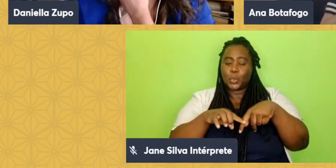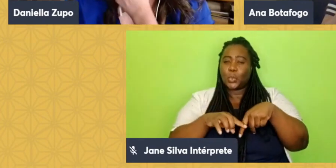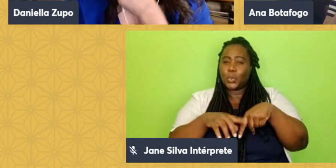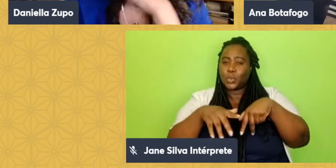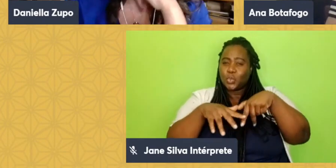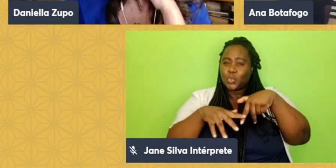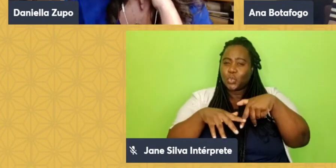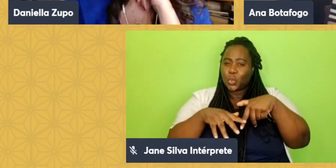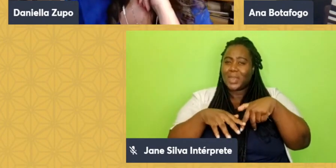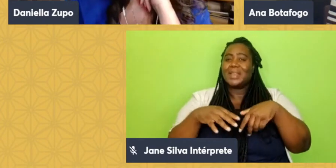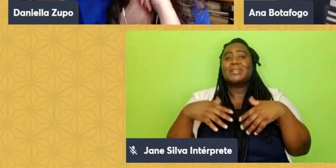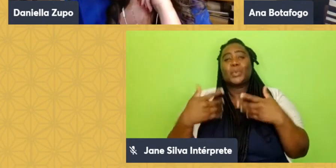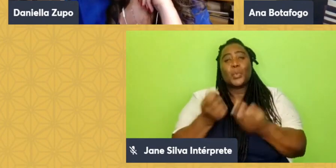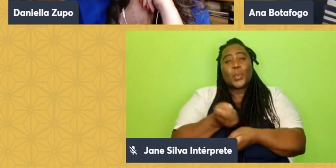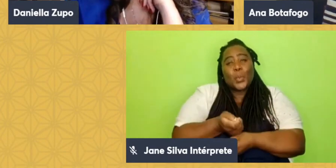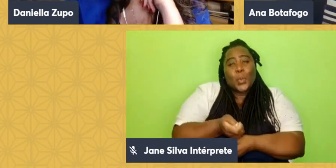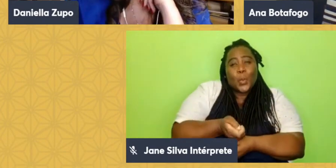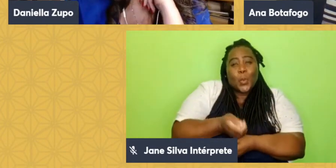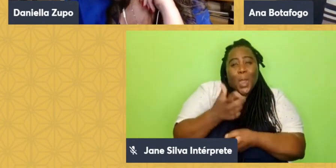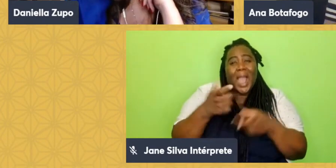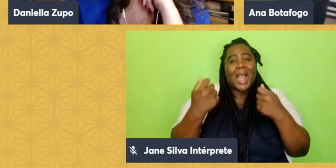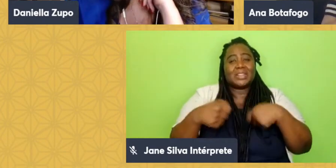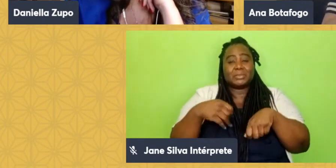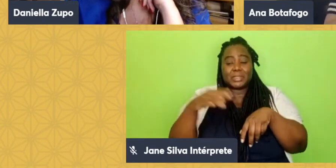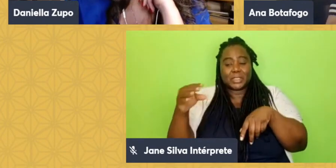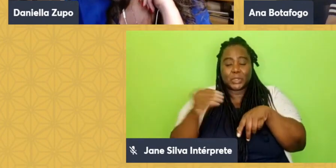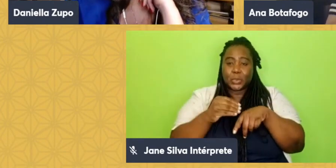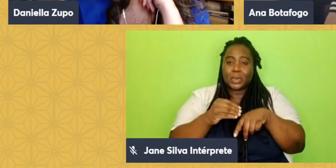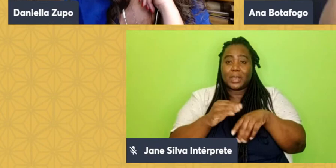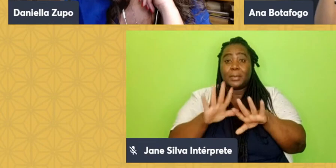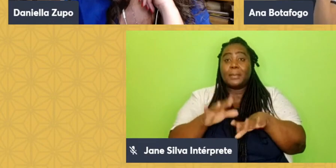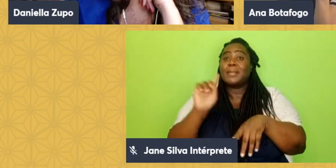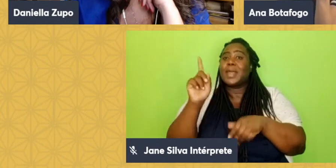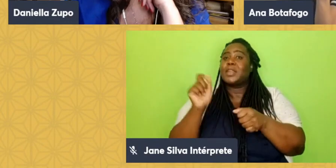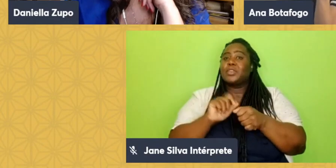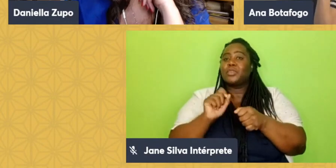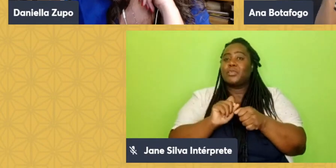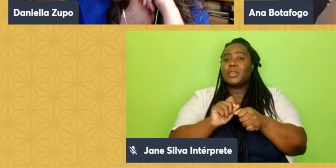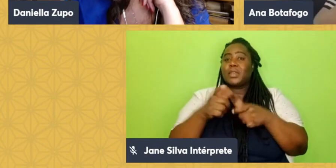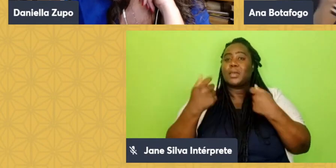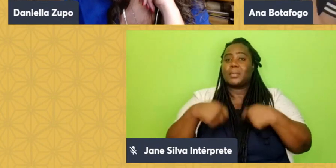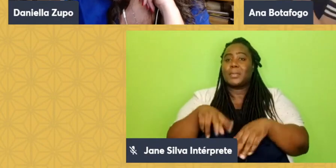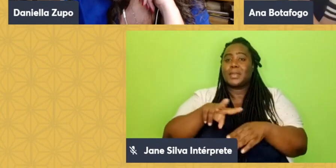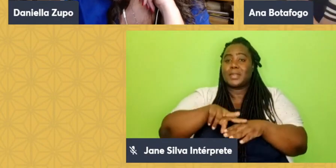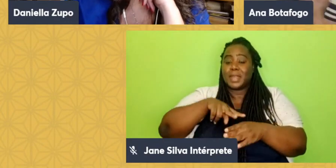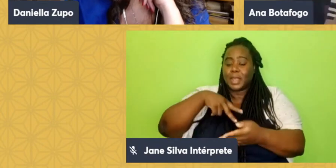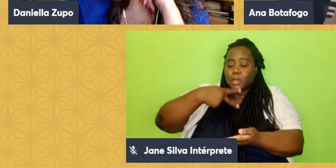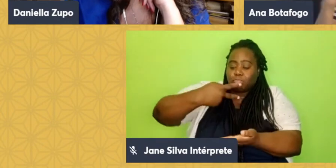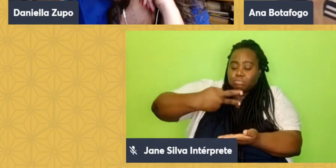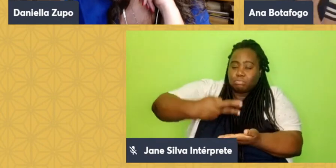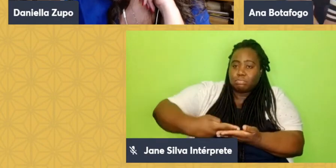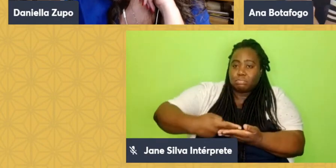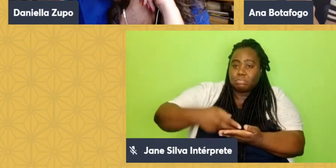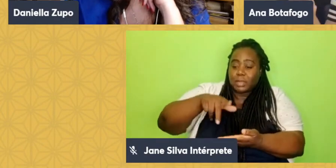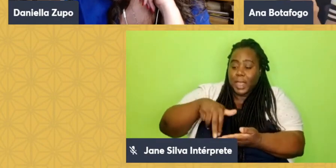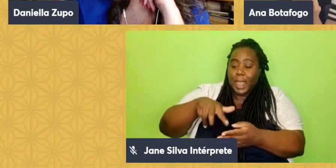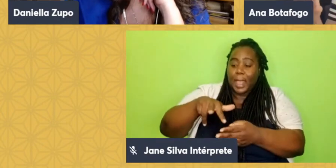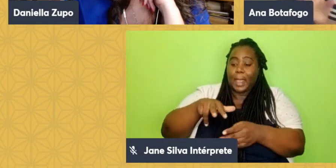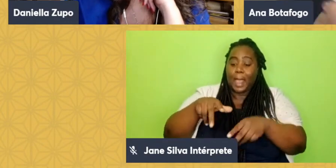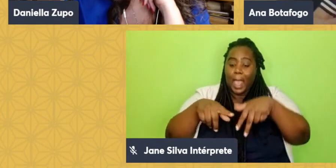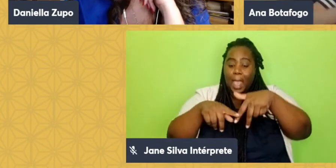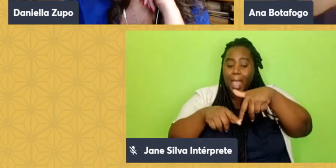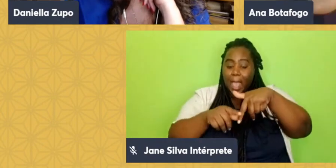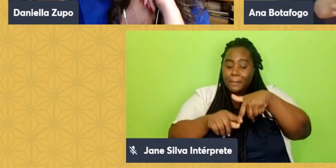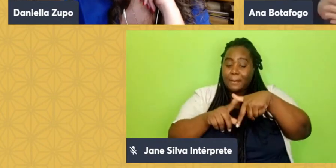que quase Precisei fazer um enxerto e para não fazer um enxerto eu precisei ficar com essa perna totalmente